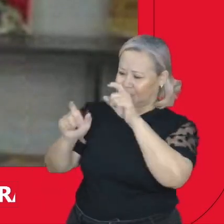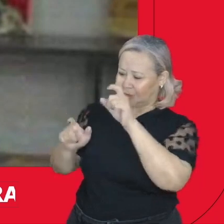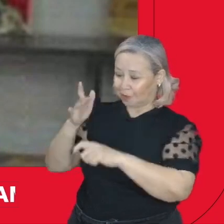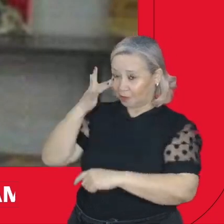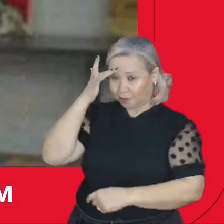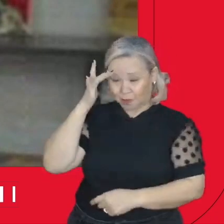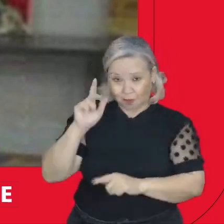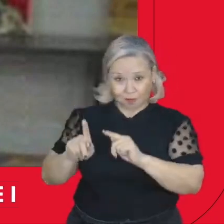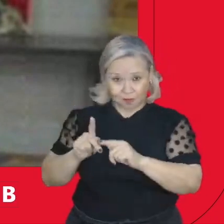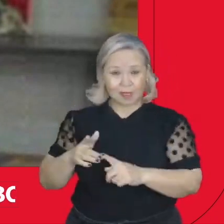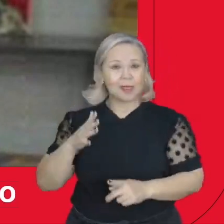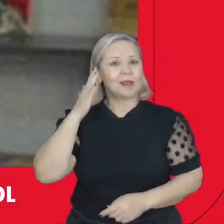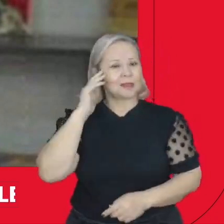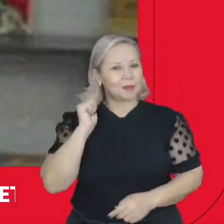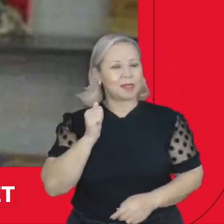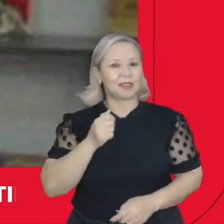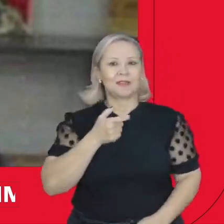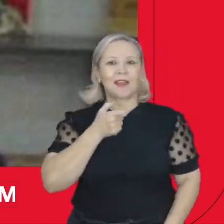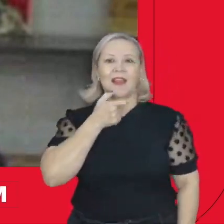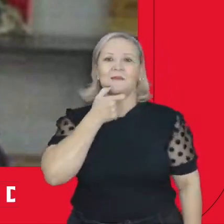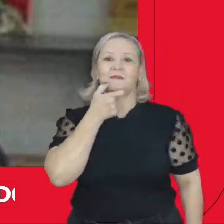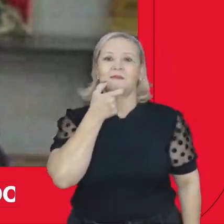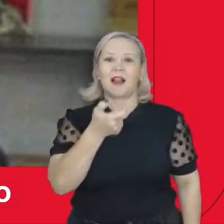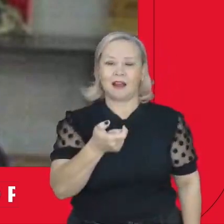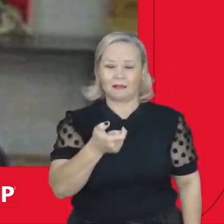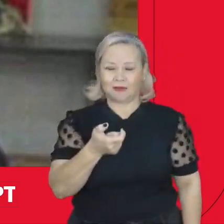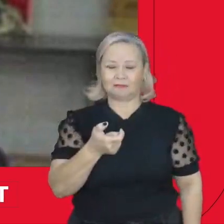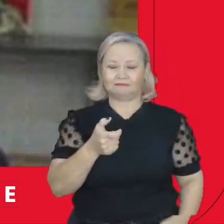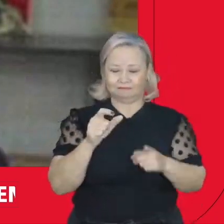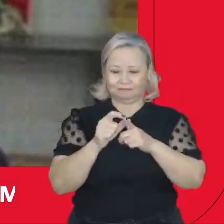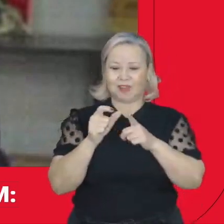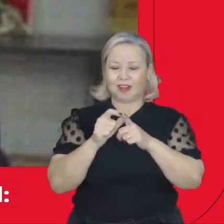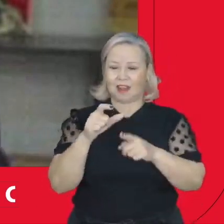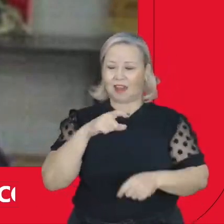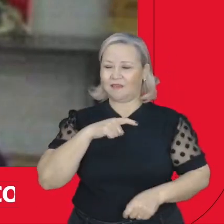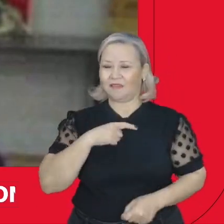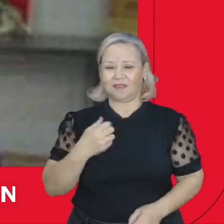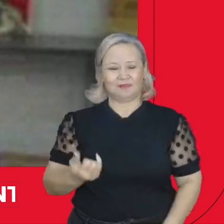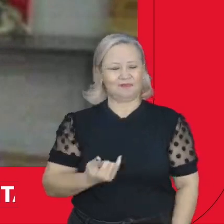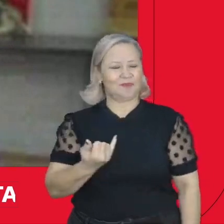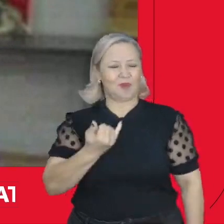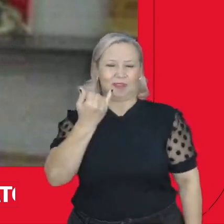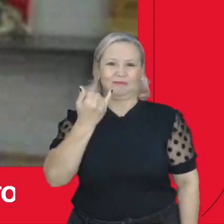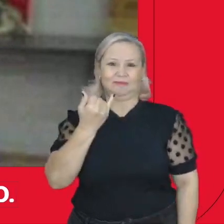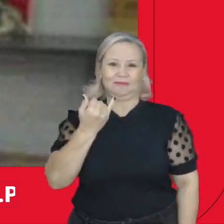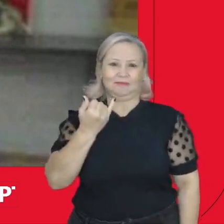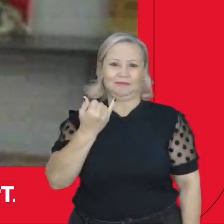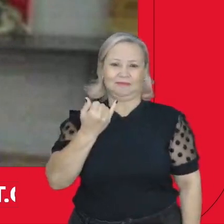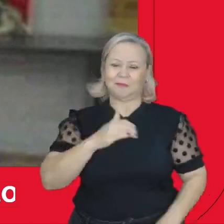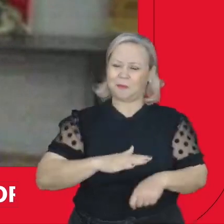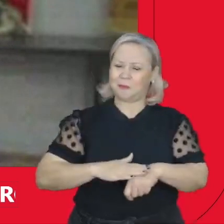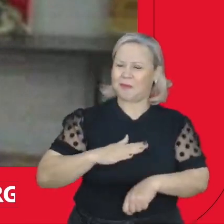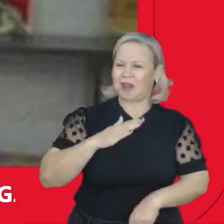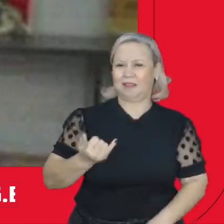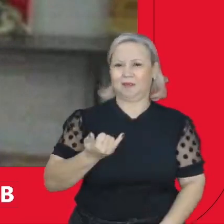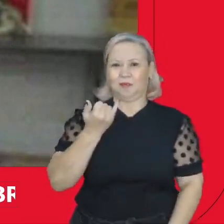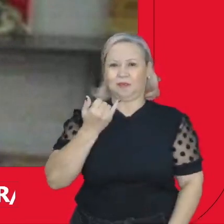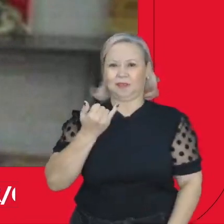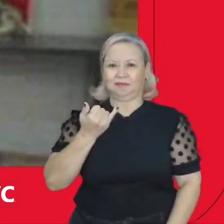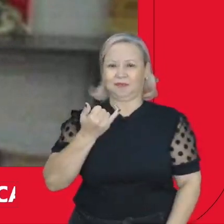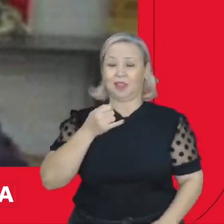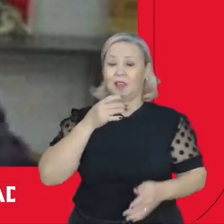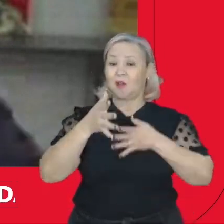nós a palavra tem importância. A palavra para nós vale mais do que um contrato, que uma assinatura. A palavra para os gaúchos e